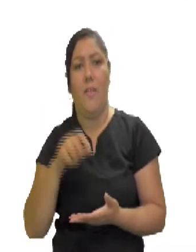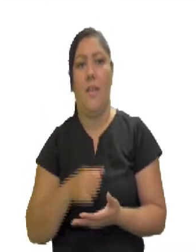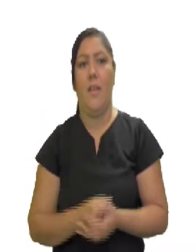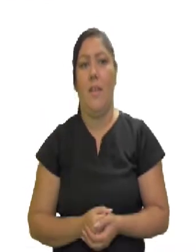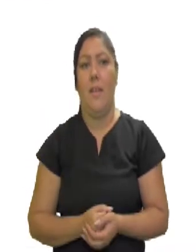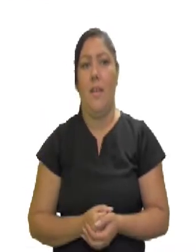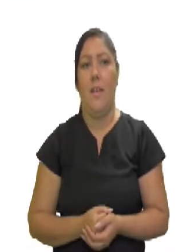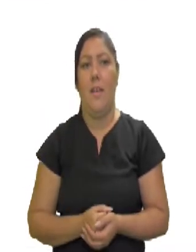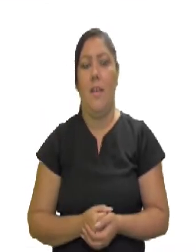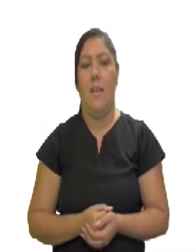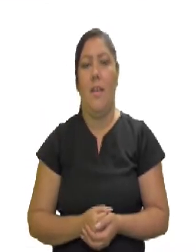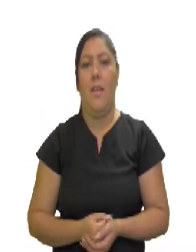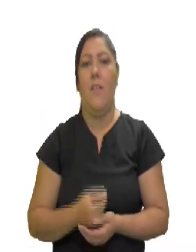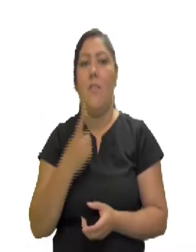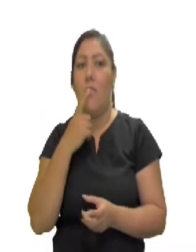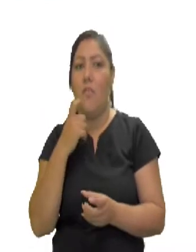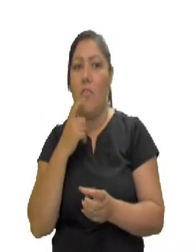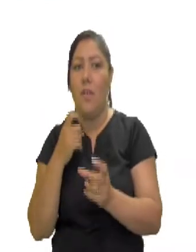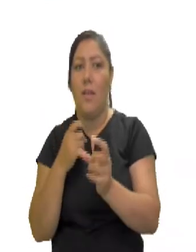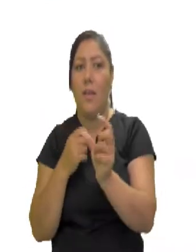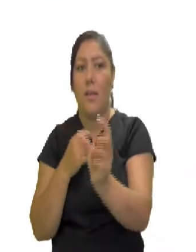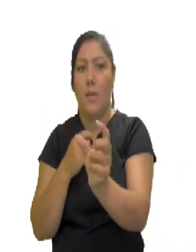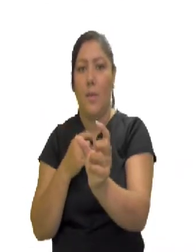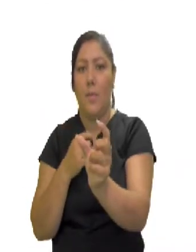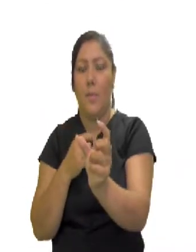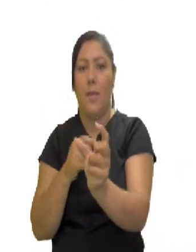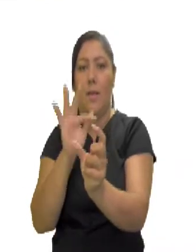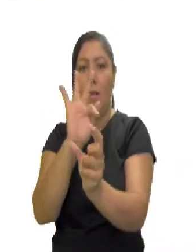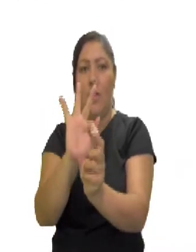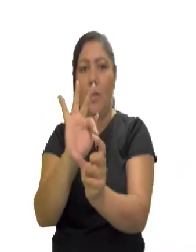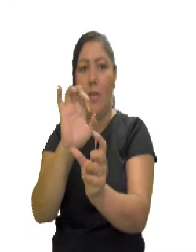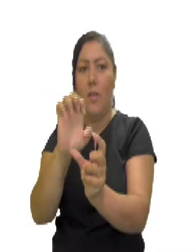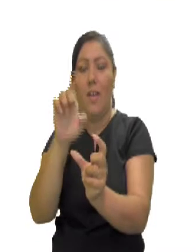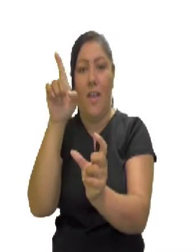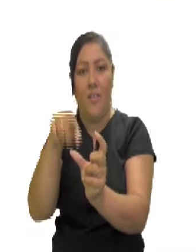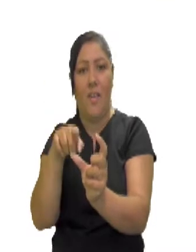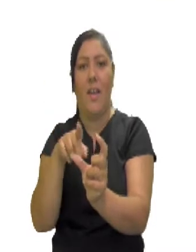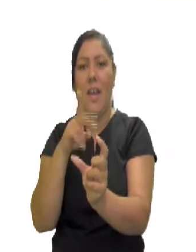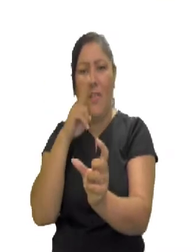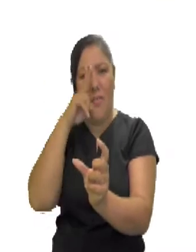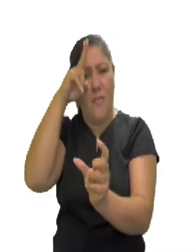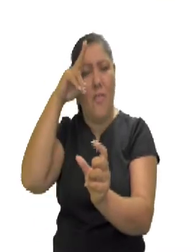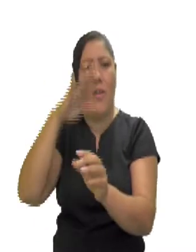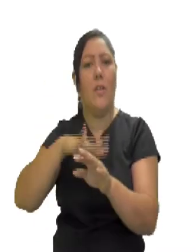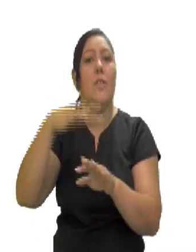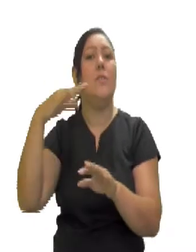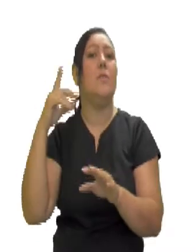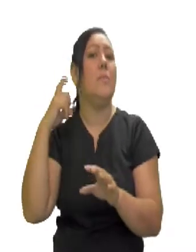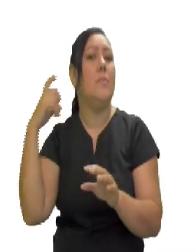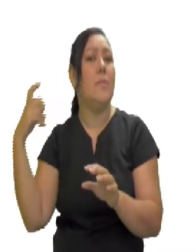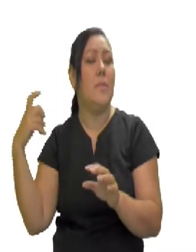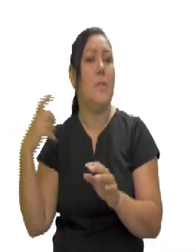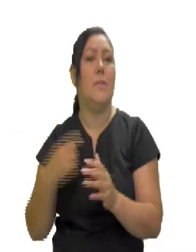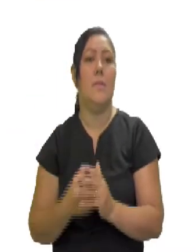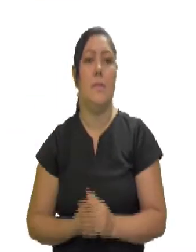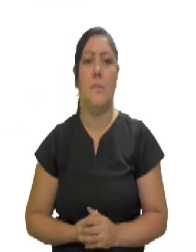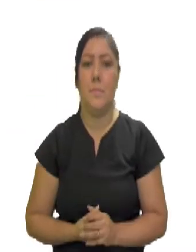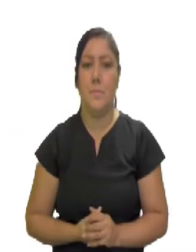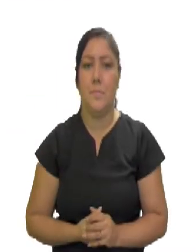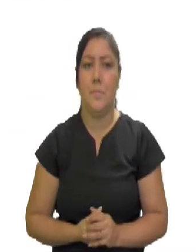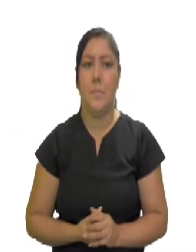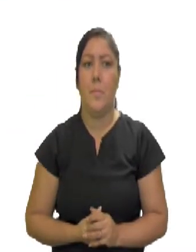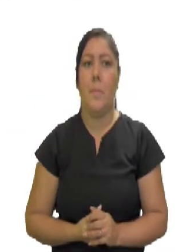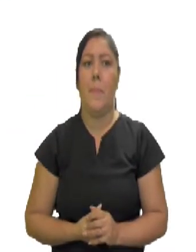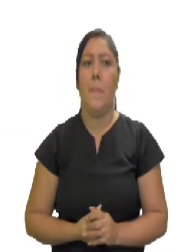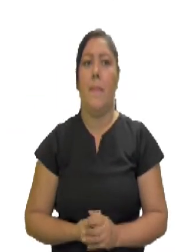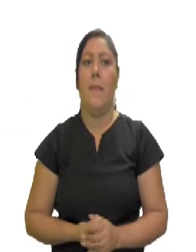vermelho está destacada para você entender que ela que é a sílaba forte da palavra. E o acento tônico, também